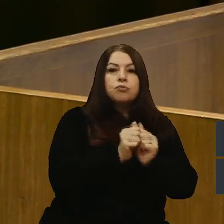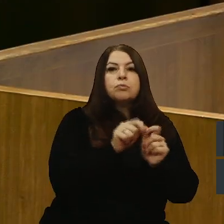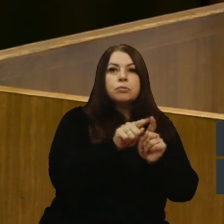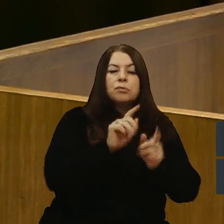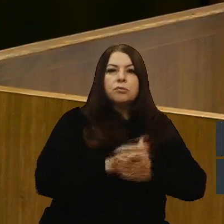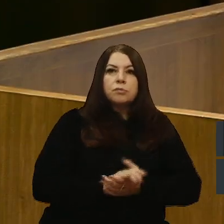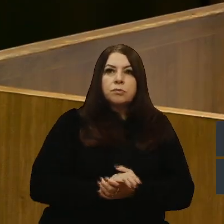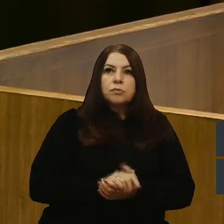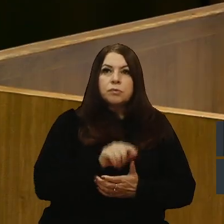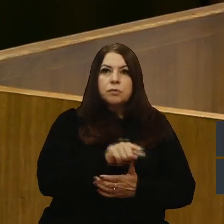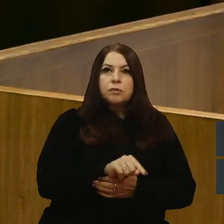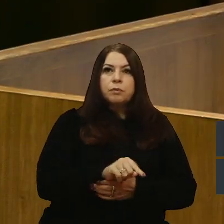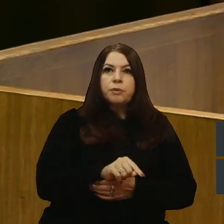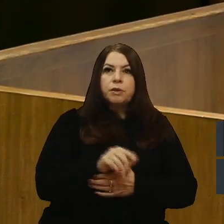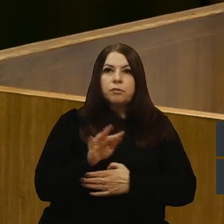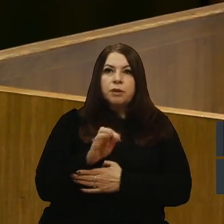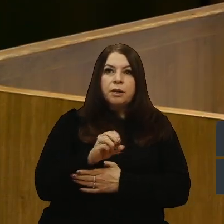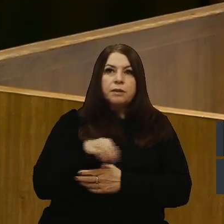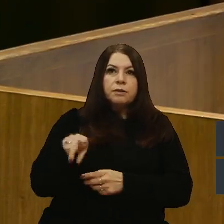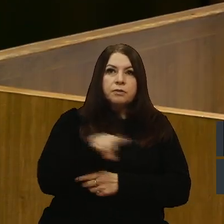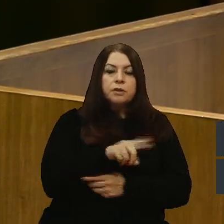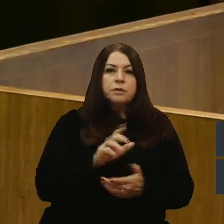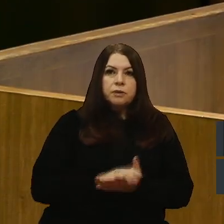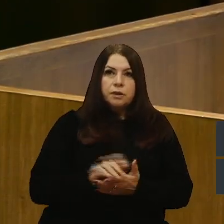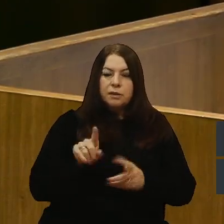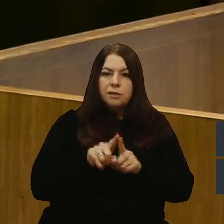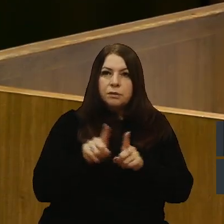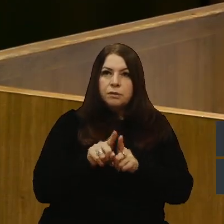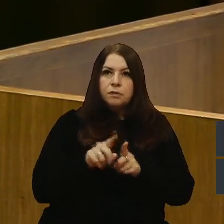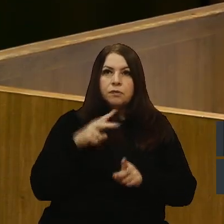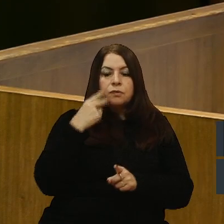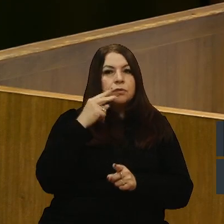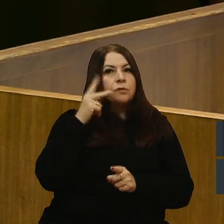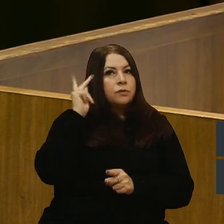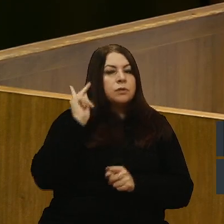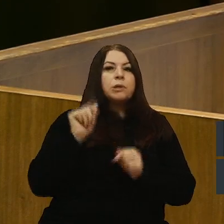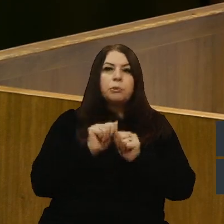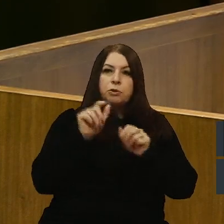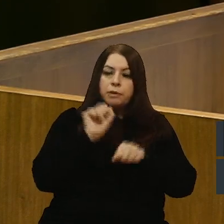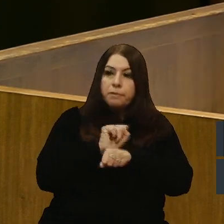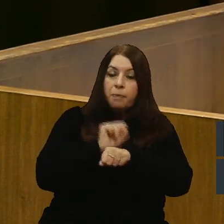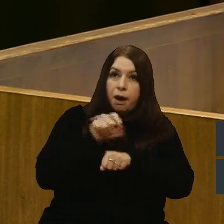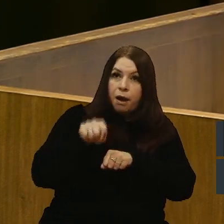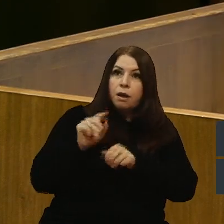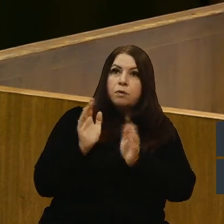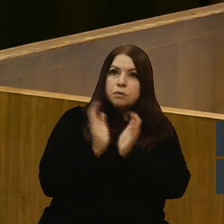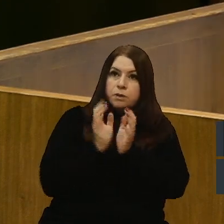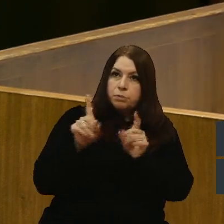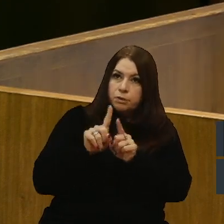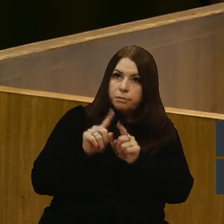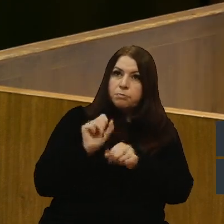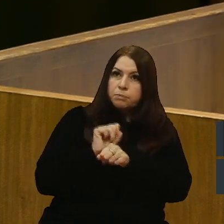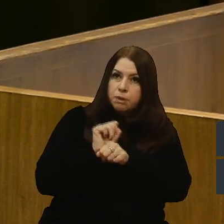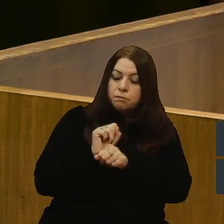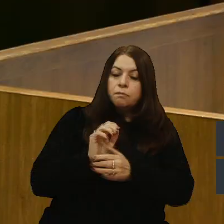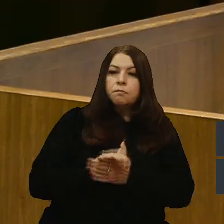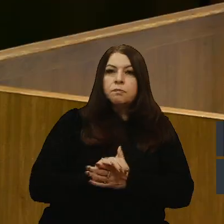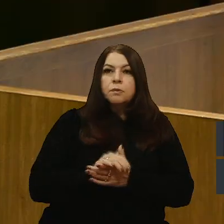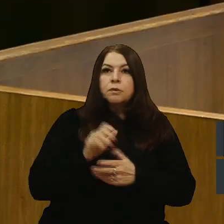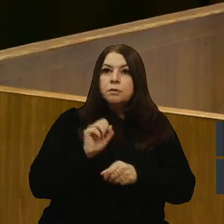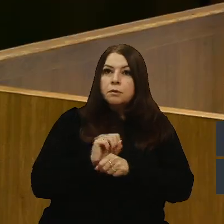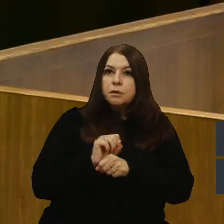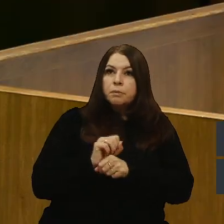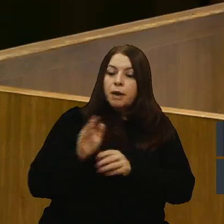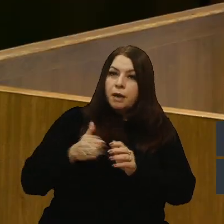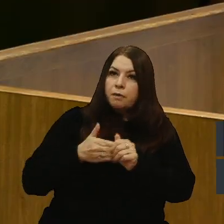o fórum em segurança, e o vereador Iago já estava lá com sua equipe também, me aguardando,